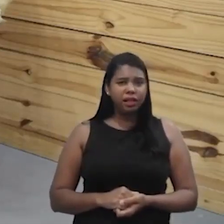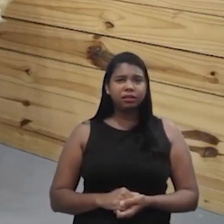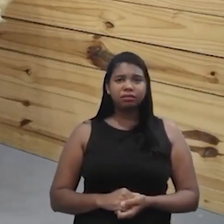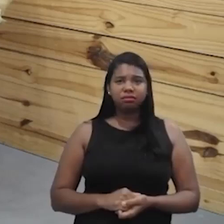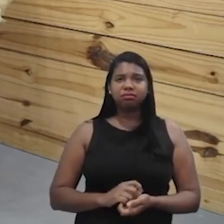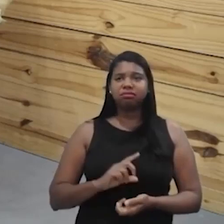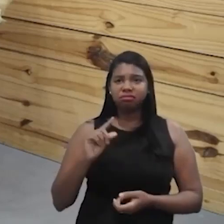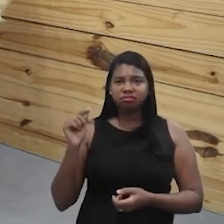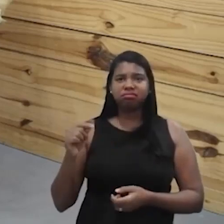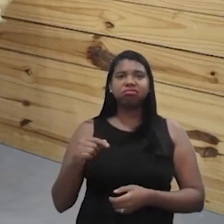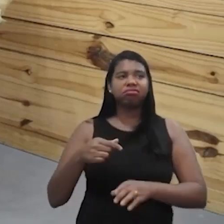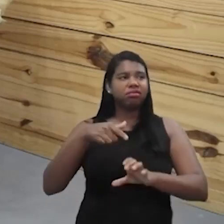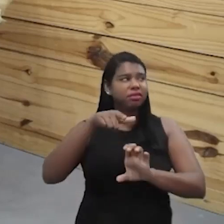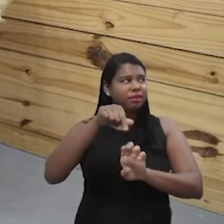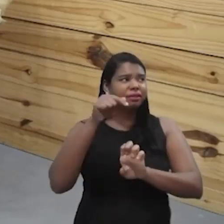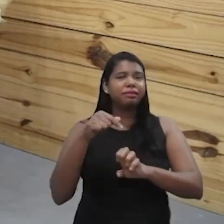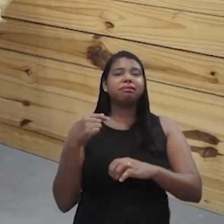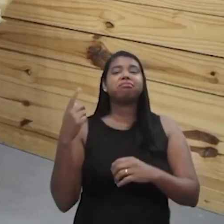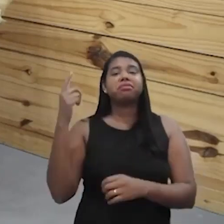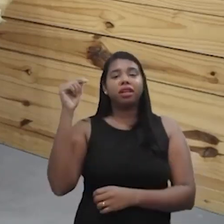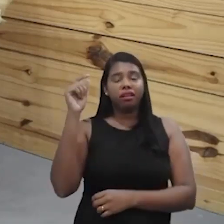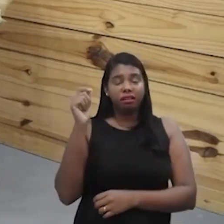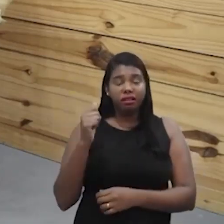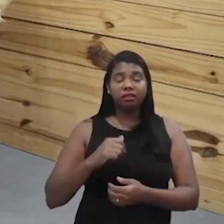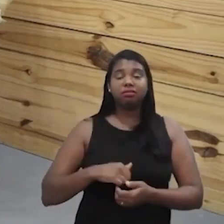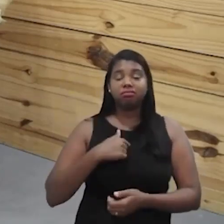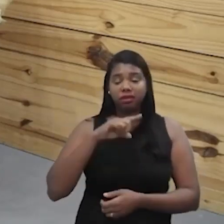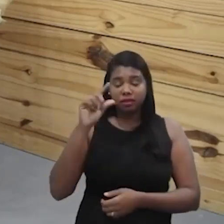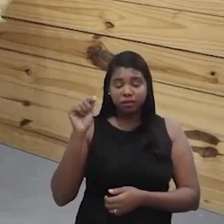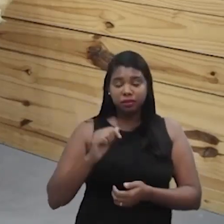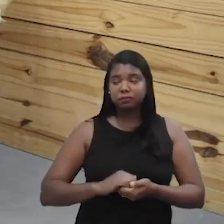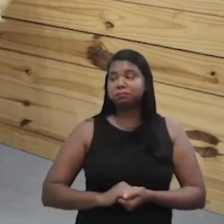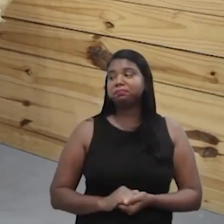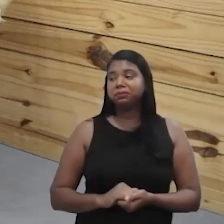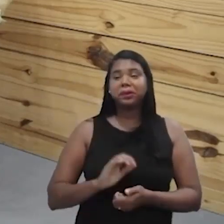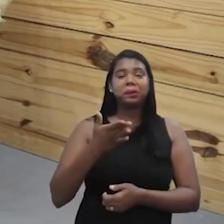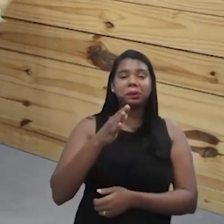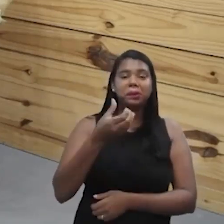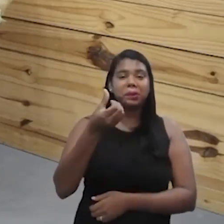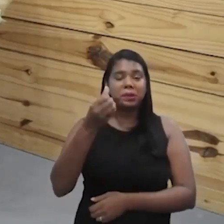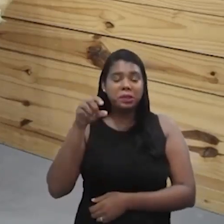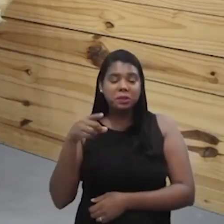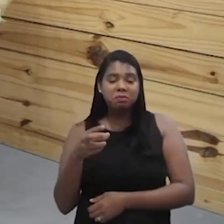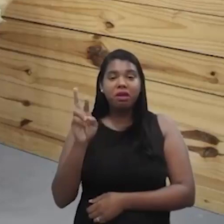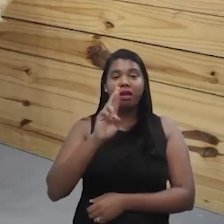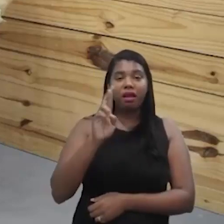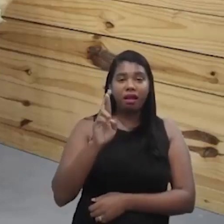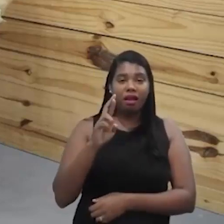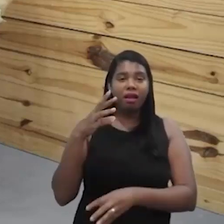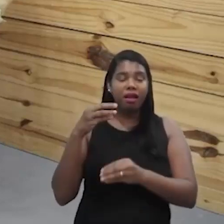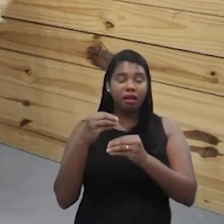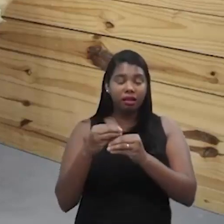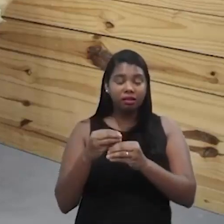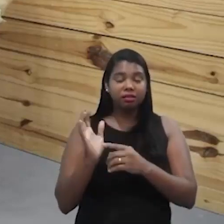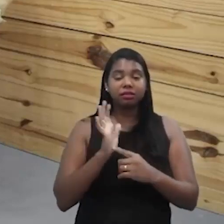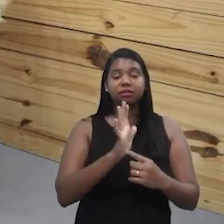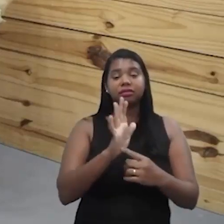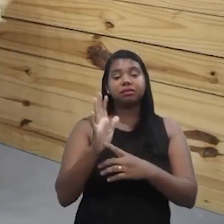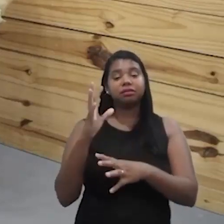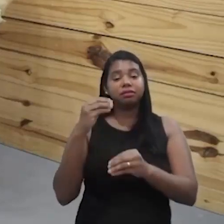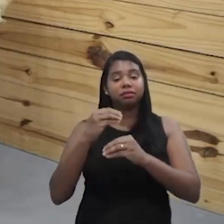algumas pessoas atuam nessa área, e ele recebe aí em média de 6 mil a 16 mil reais, a depender